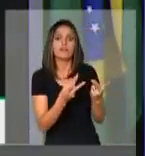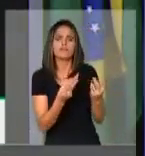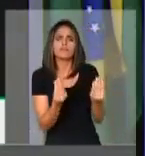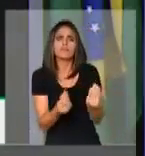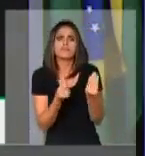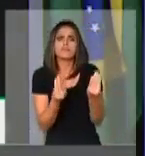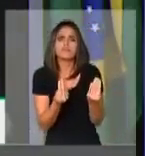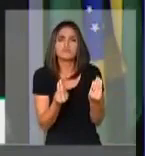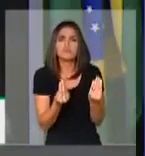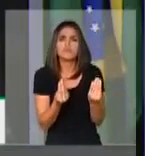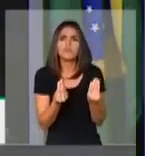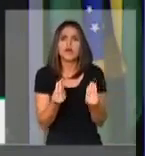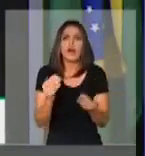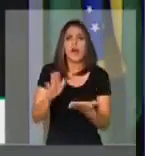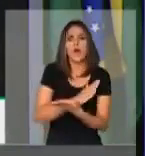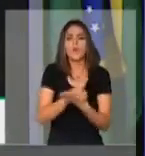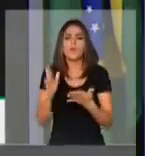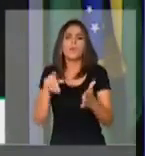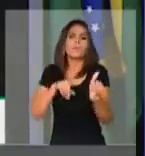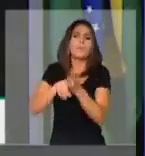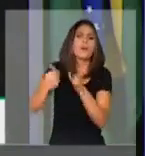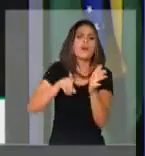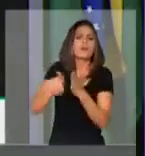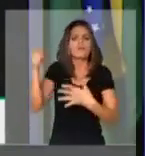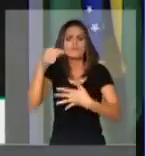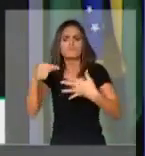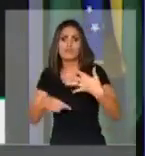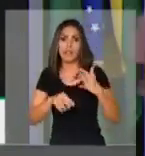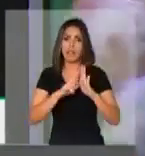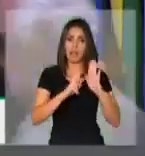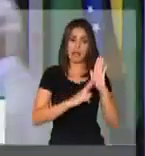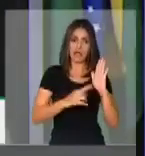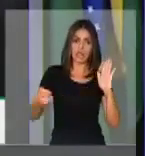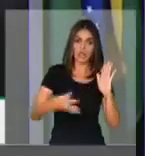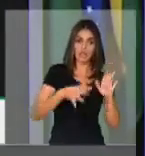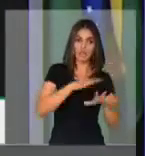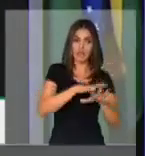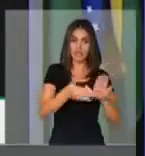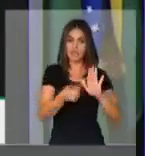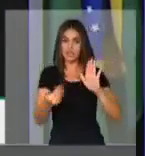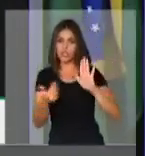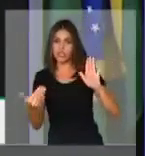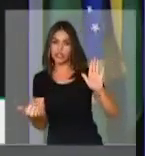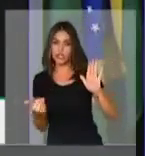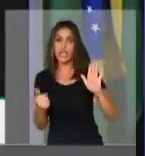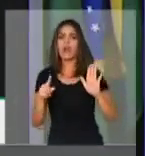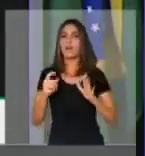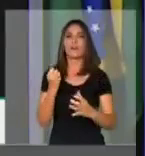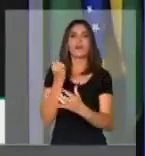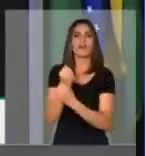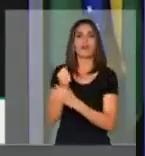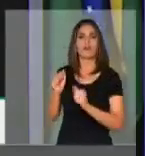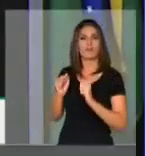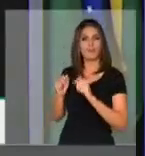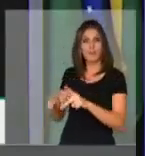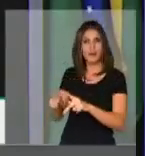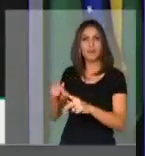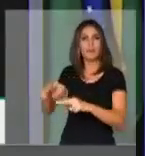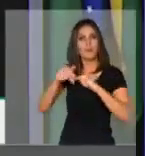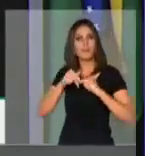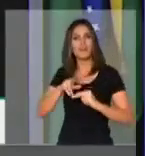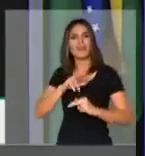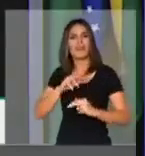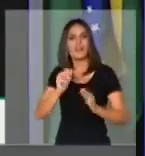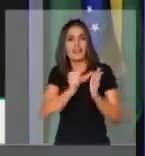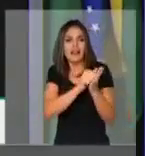rural. Nesse caso, ficam algumas perguntas. A nova regra não vai excluir milhares de segurados especiais da Previdência em razão dessas